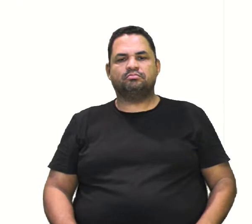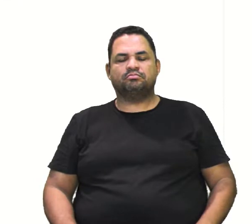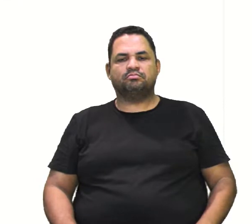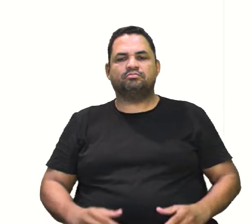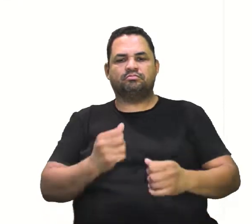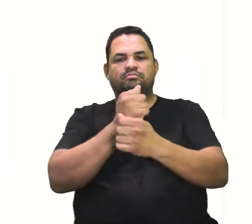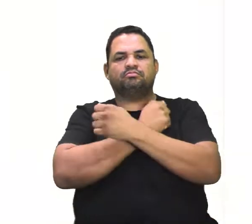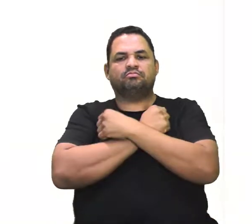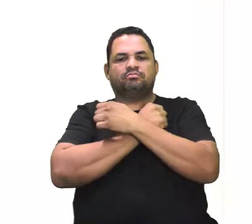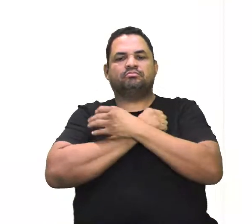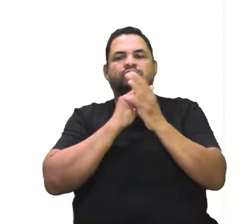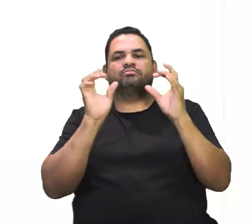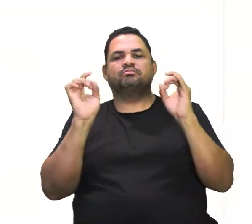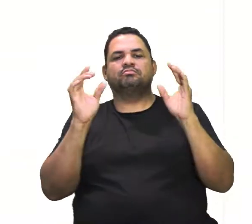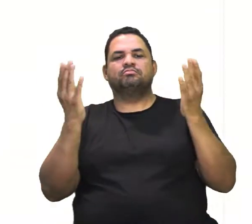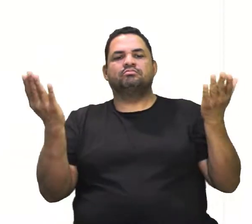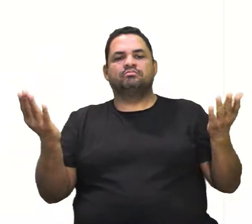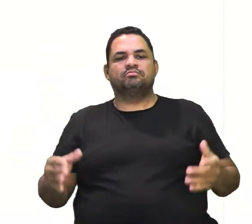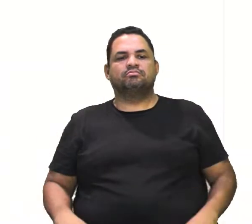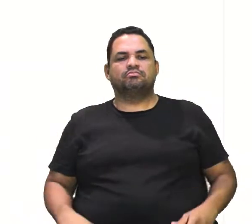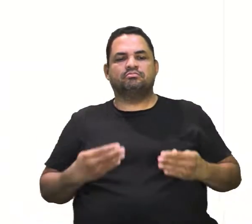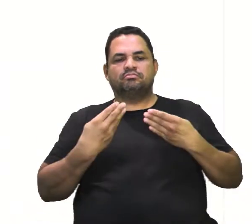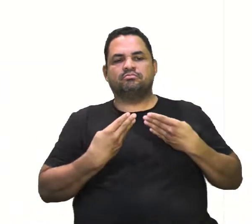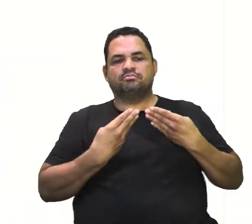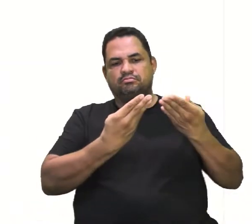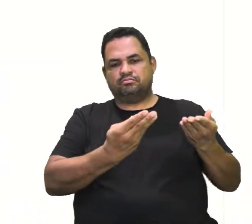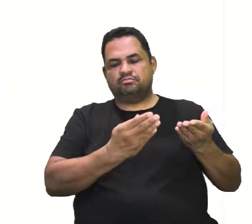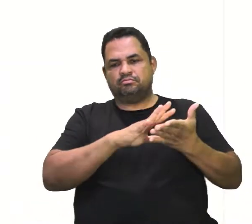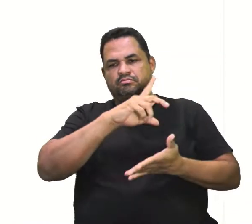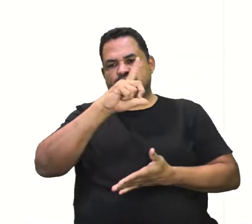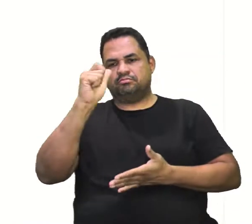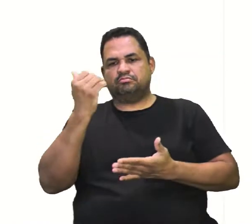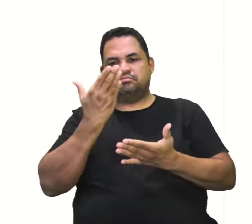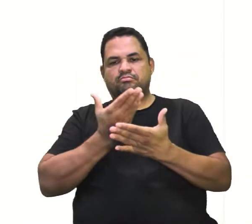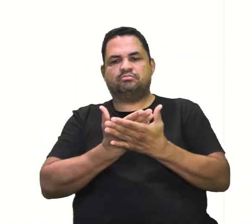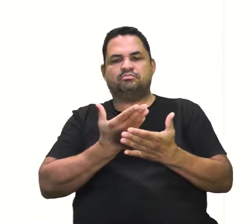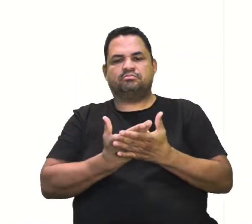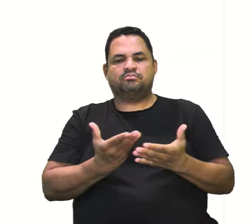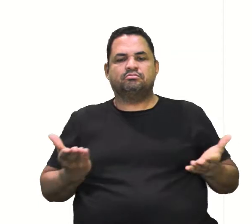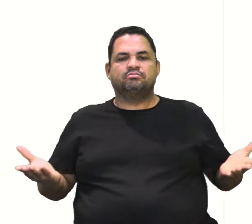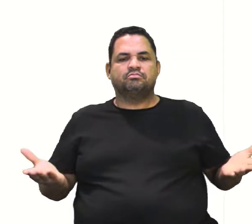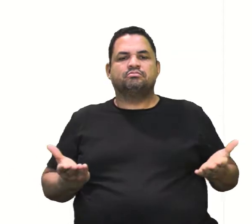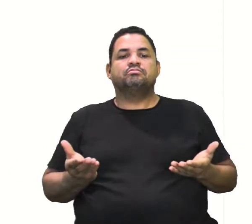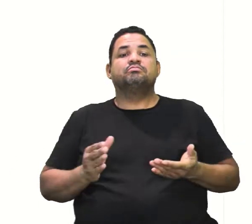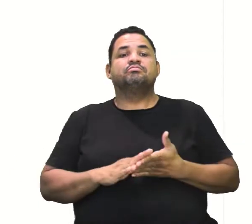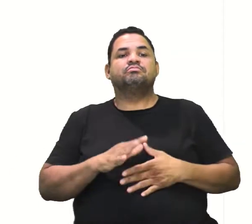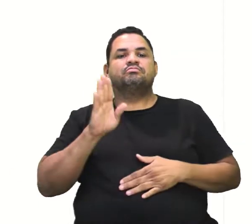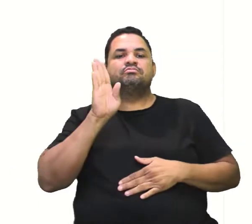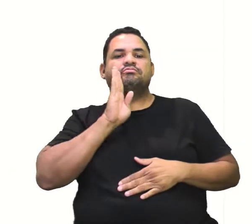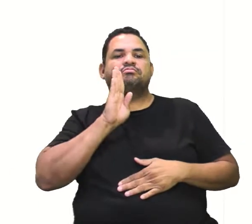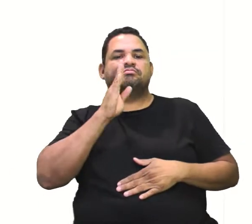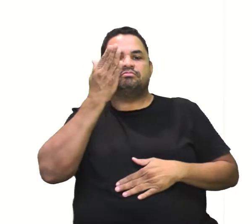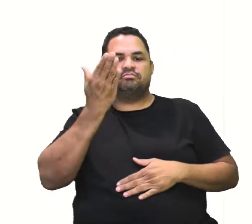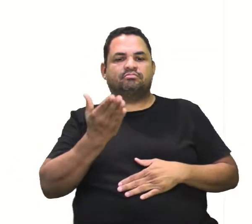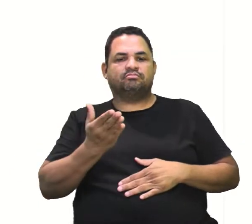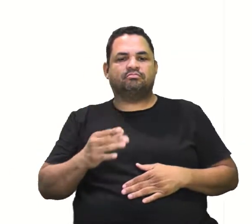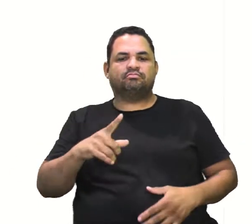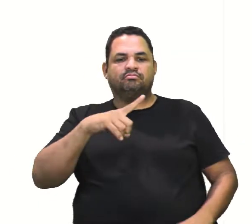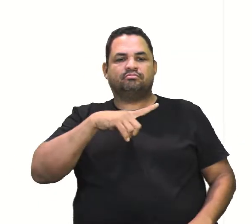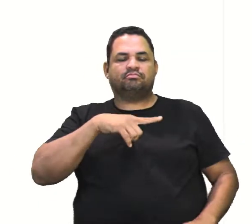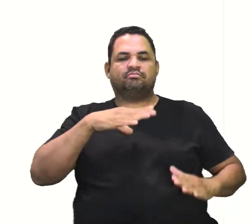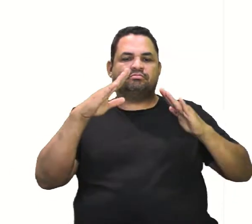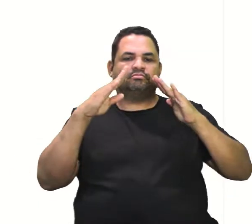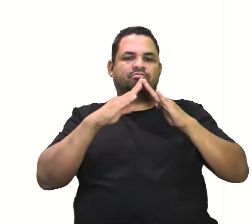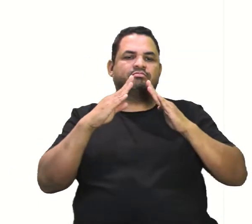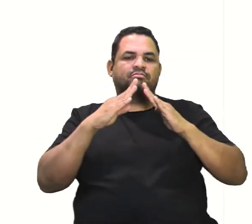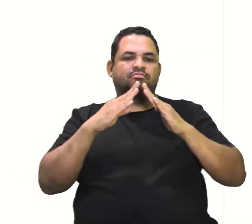aquele abraço especial, é hora do oferecimento do dia da aula de hoje. E olha que legal, né? Temos uma